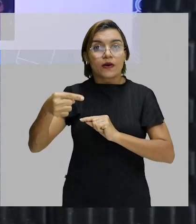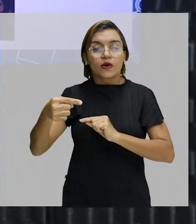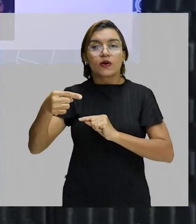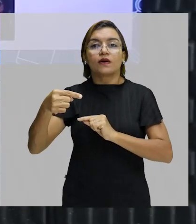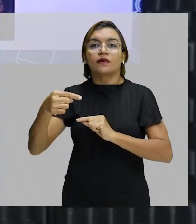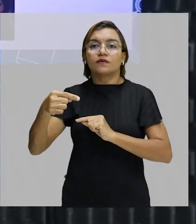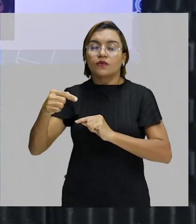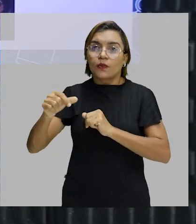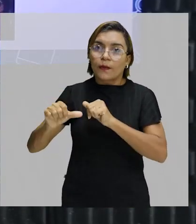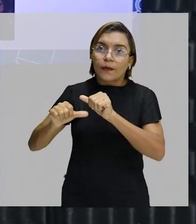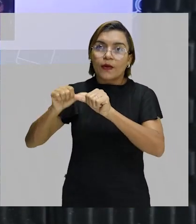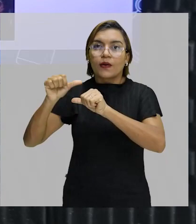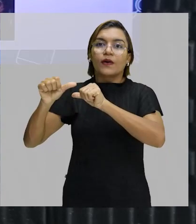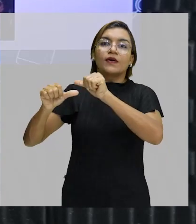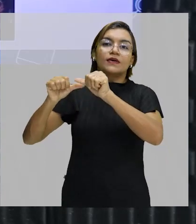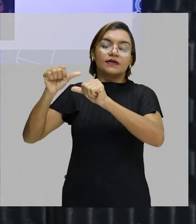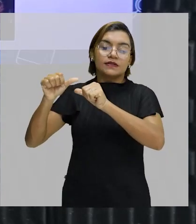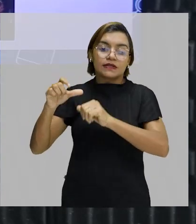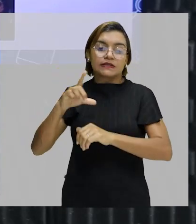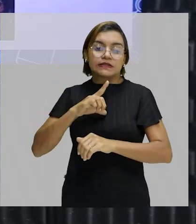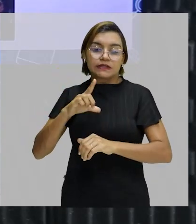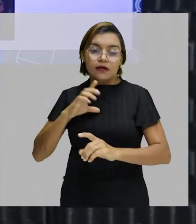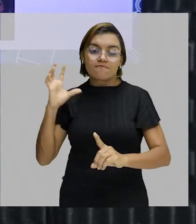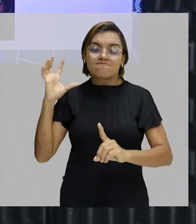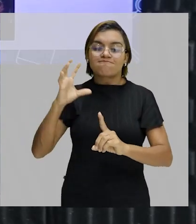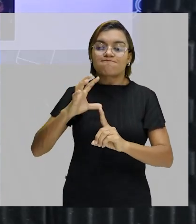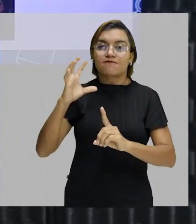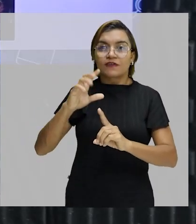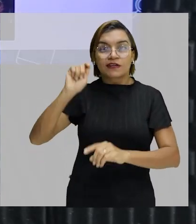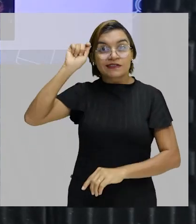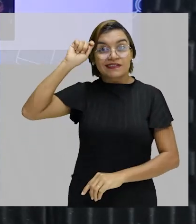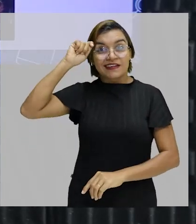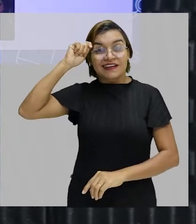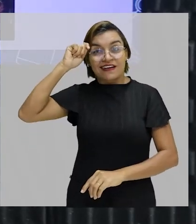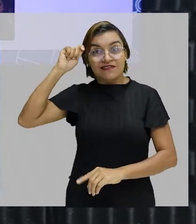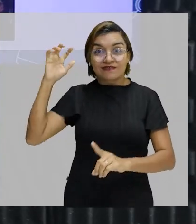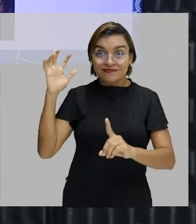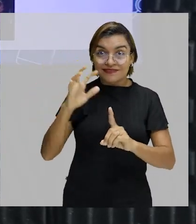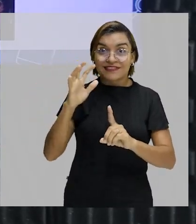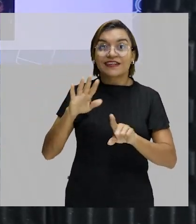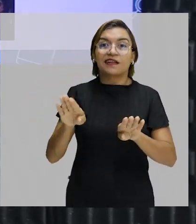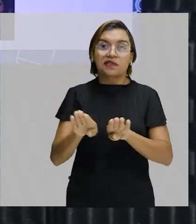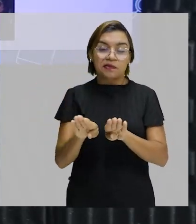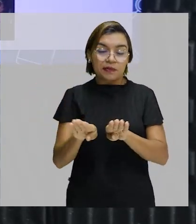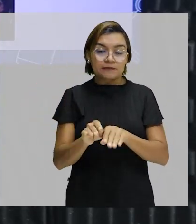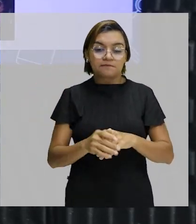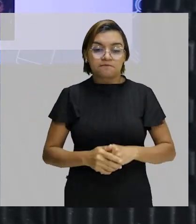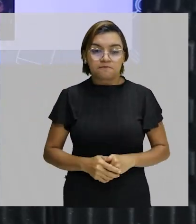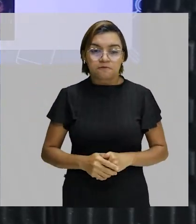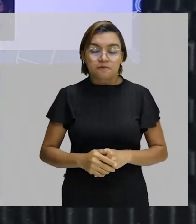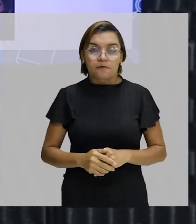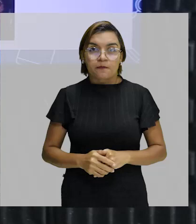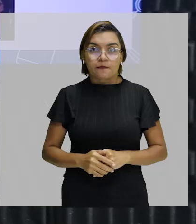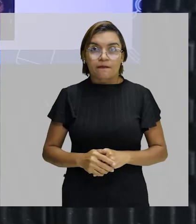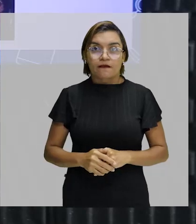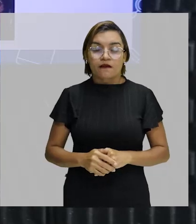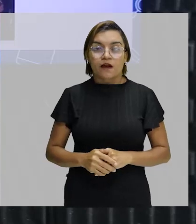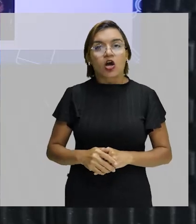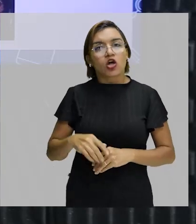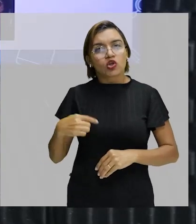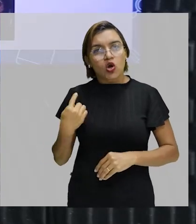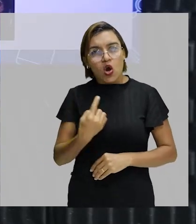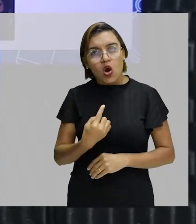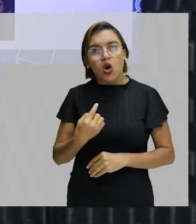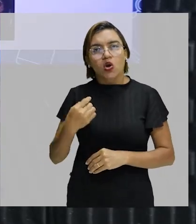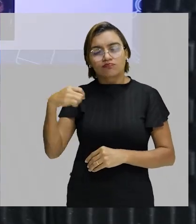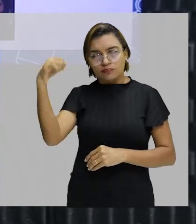processo teve sequência com a influência africana. Então, quando nós falamos do Brasil, nós